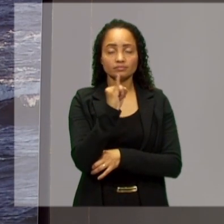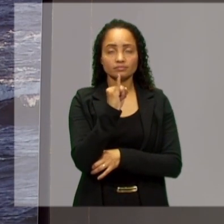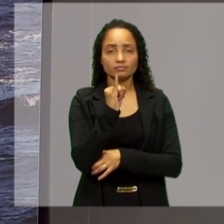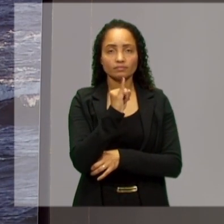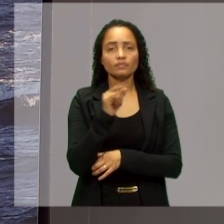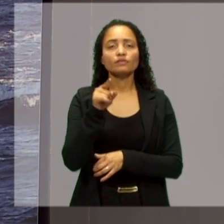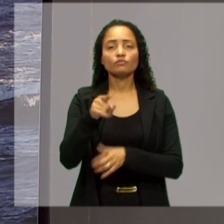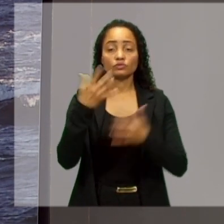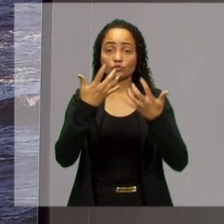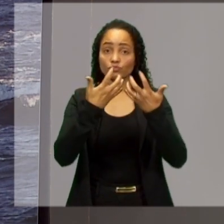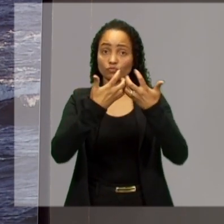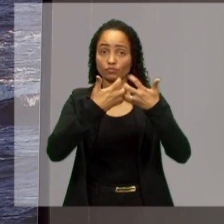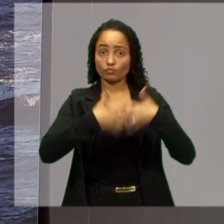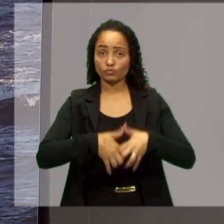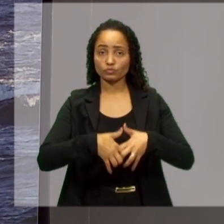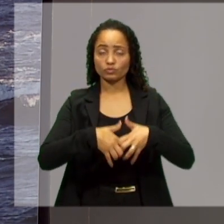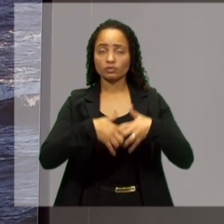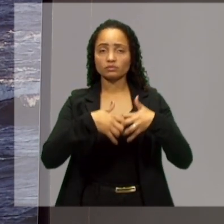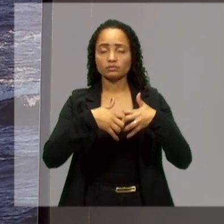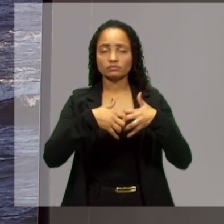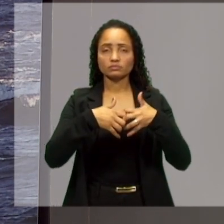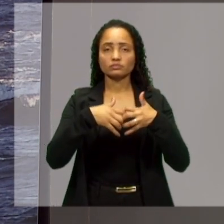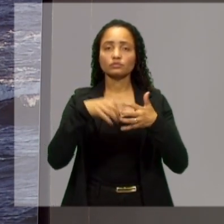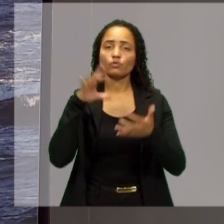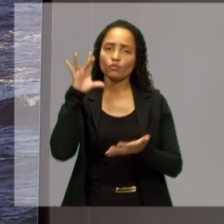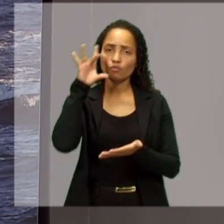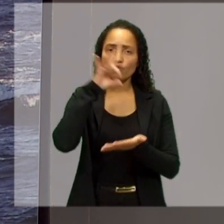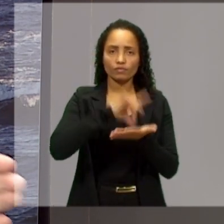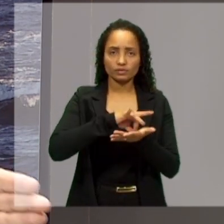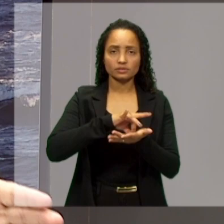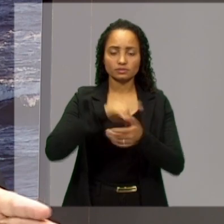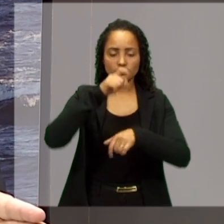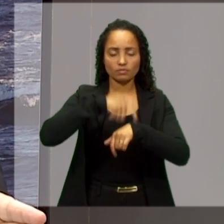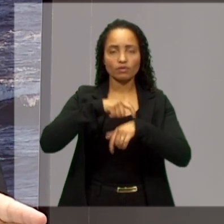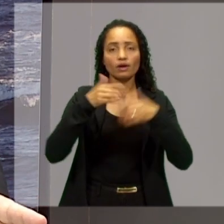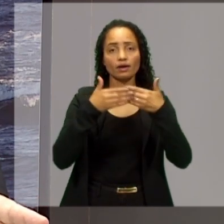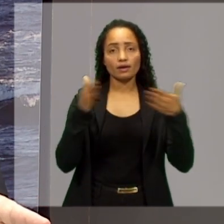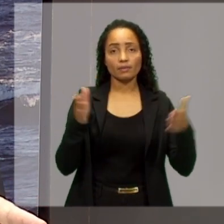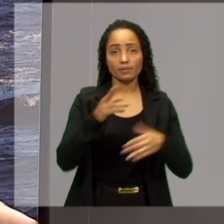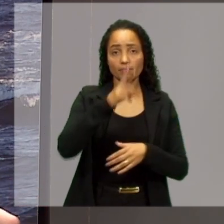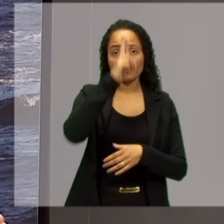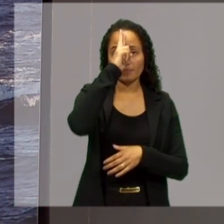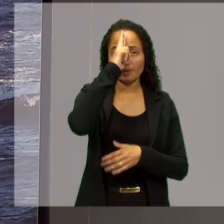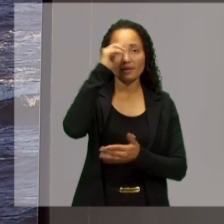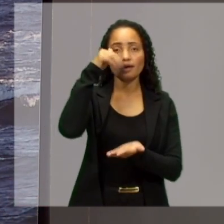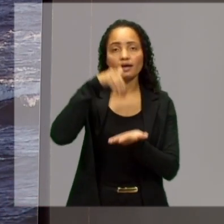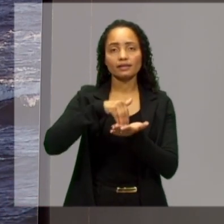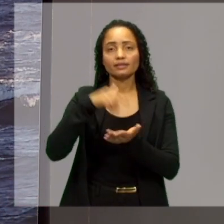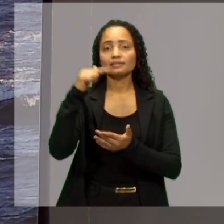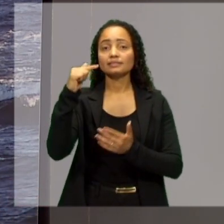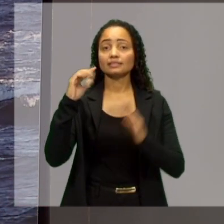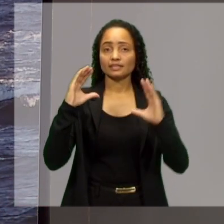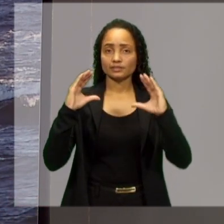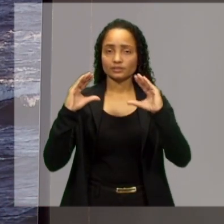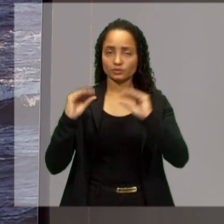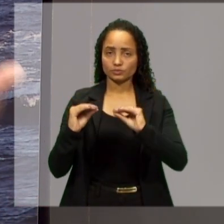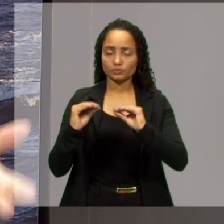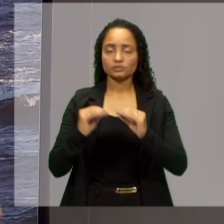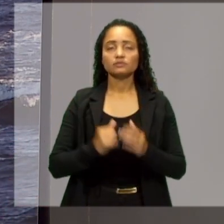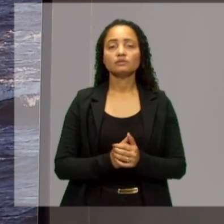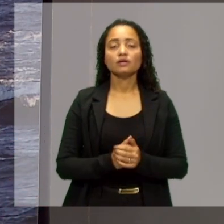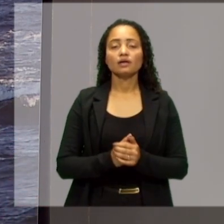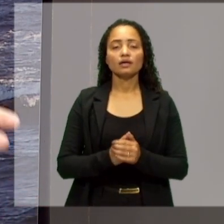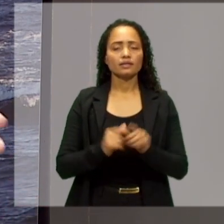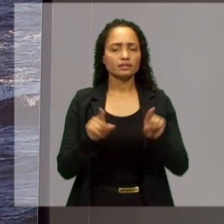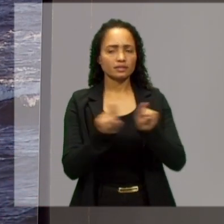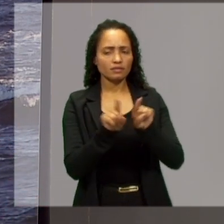Vocês funcionam, então, oficialmente do meio-dia até às 19 horas, e vocês têm